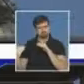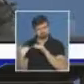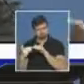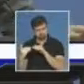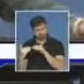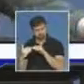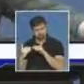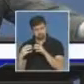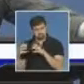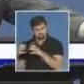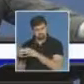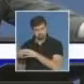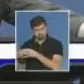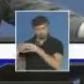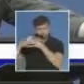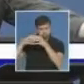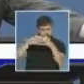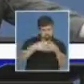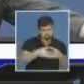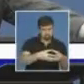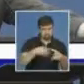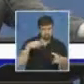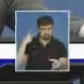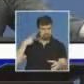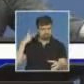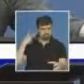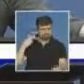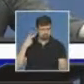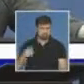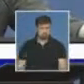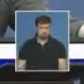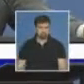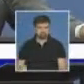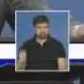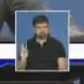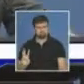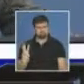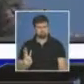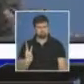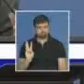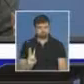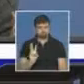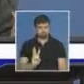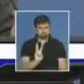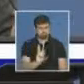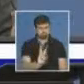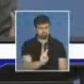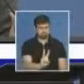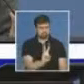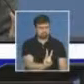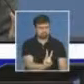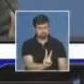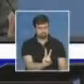até até o local é uma comissão de estudos mama comissão e